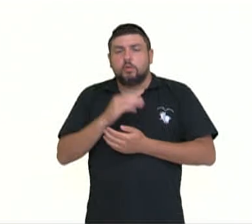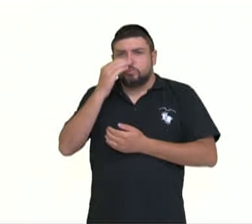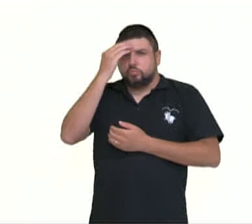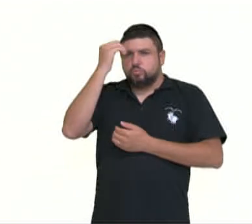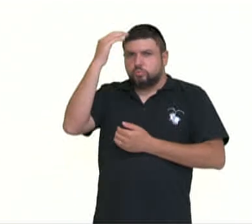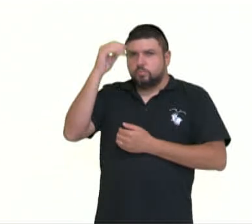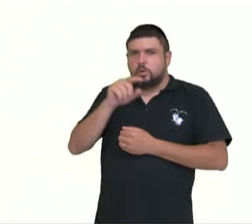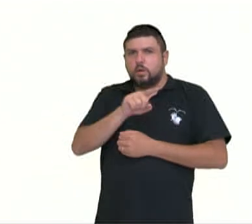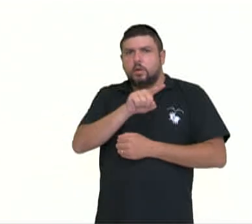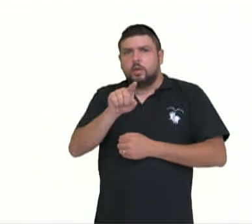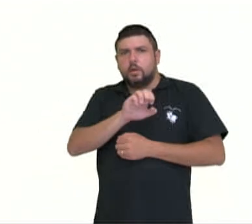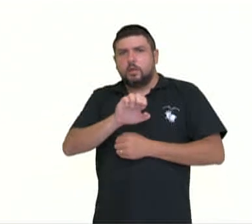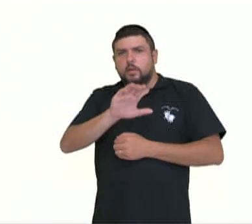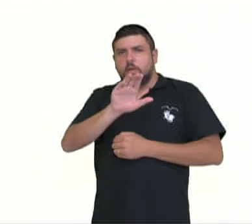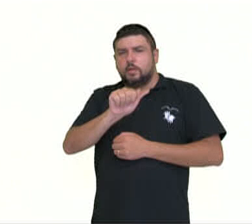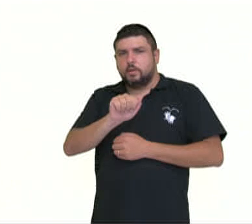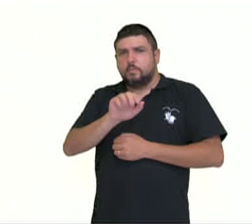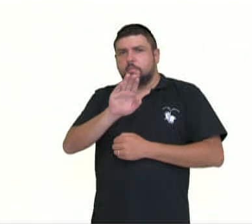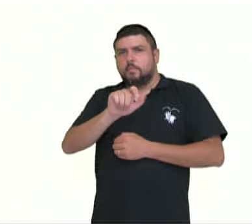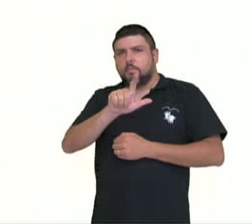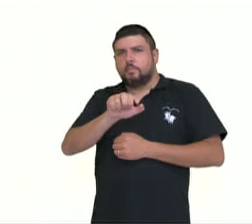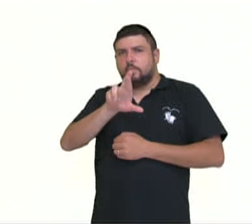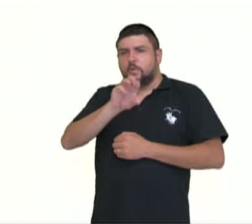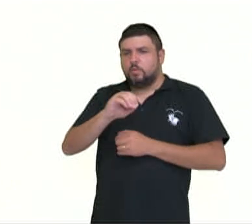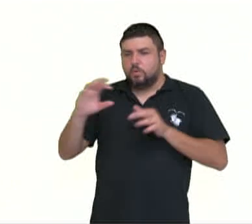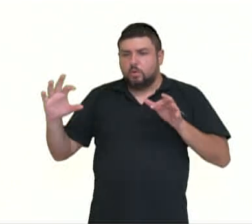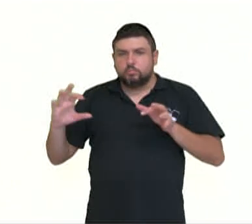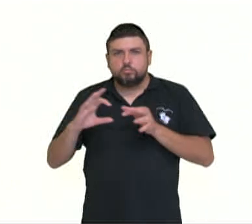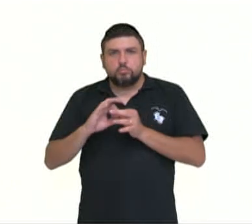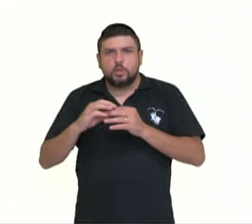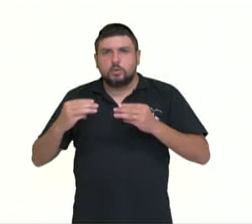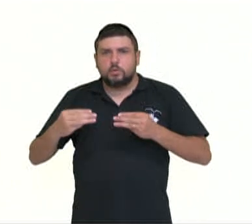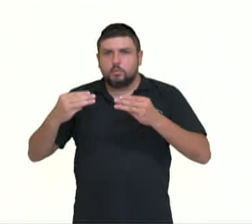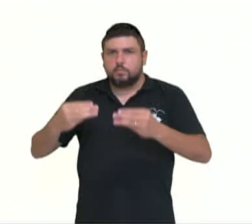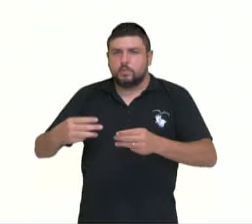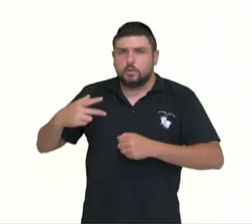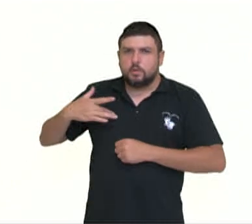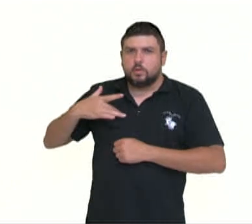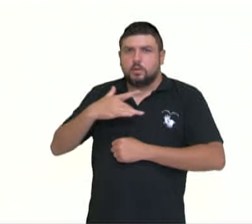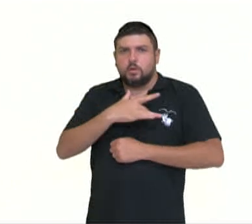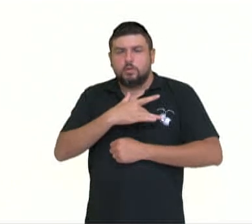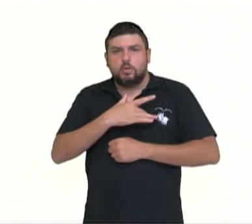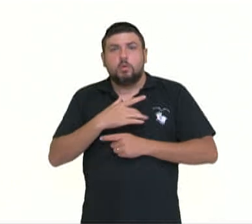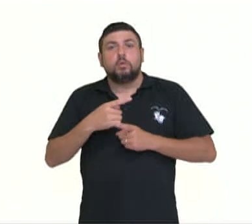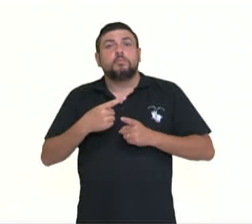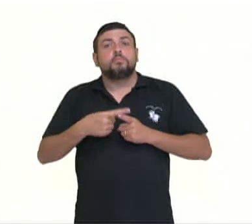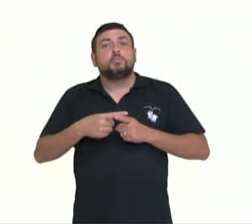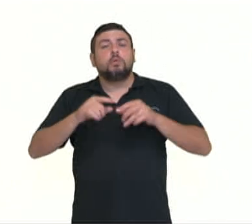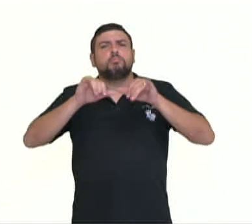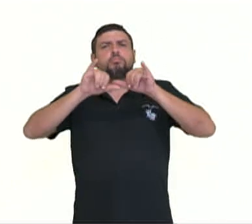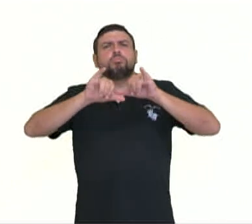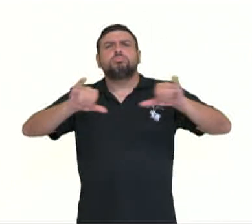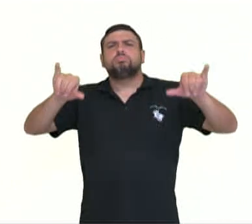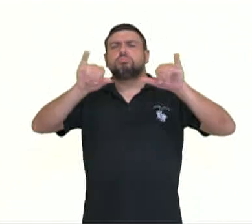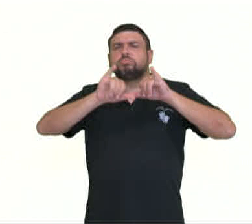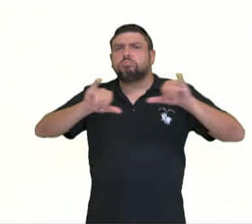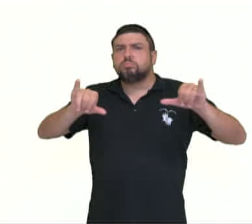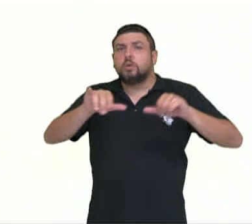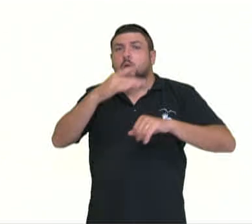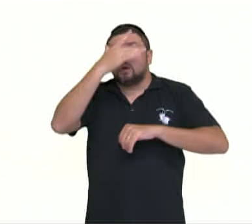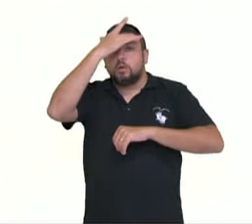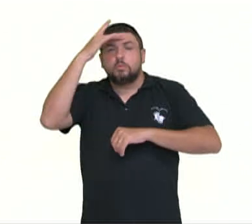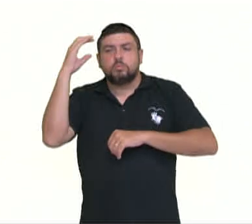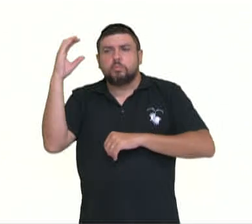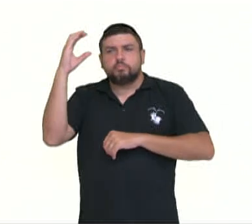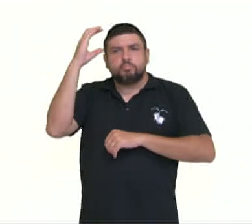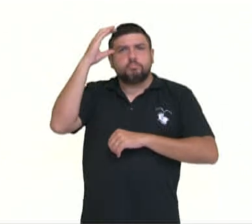da Saúde no ano de 2016 para uma campanha de esclarecimento e prevenção das doenças relacionadas